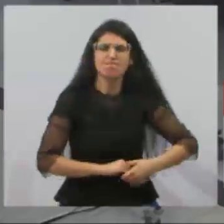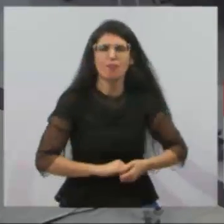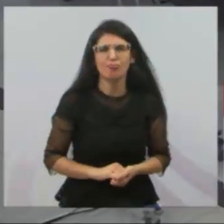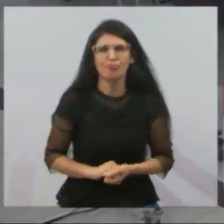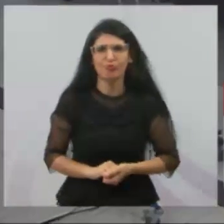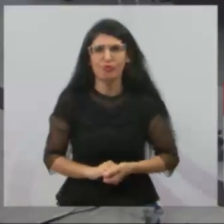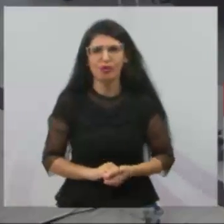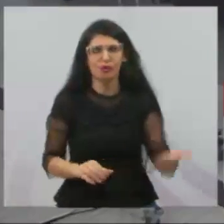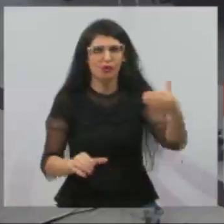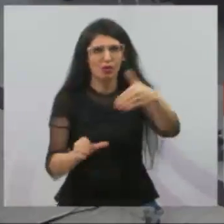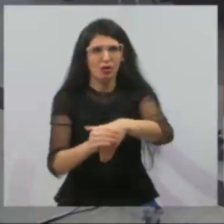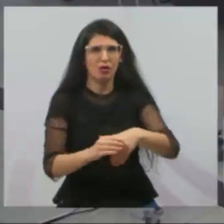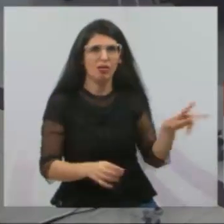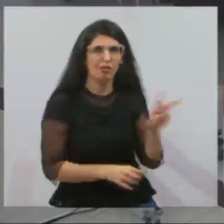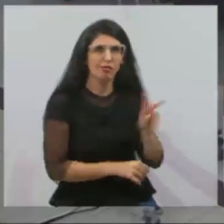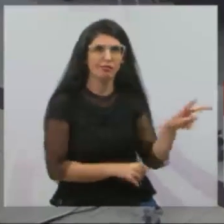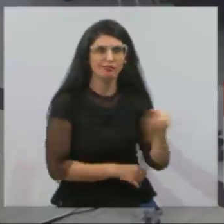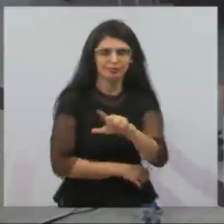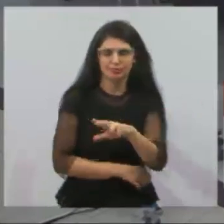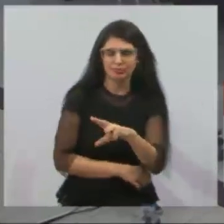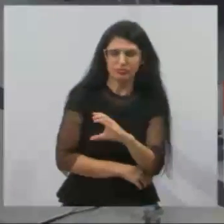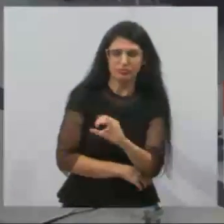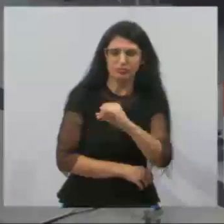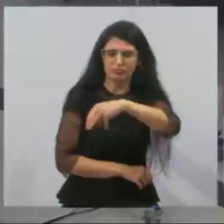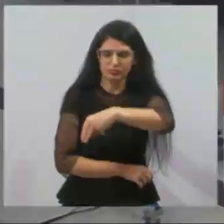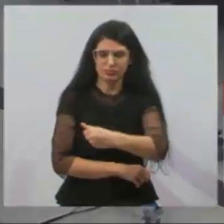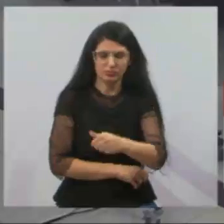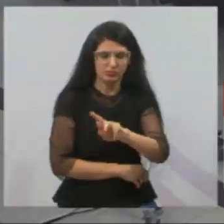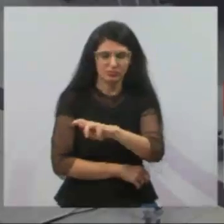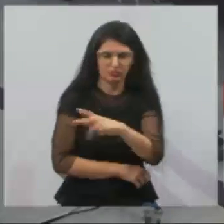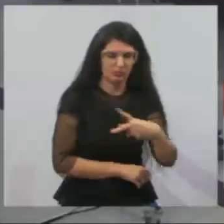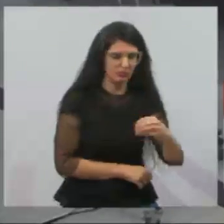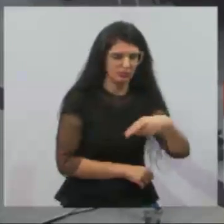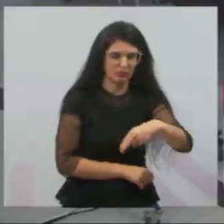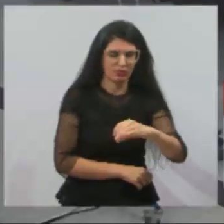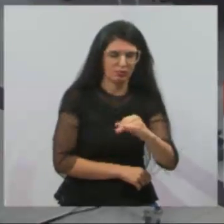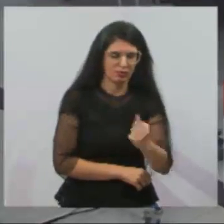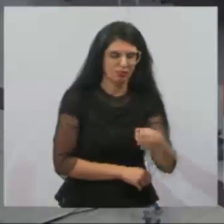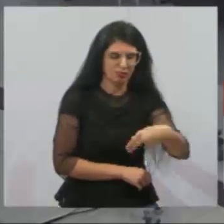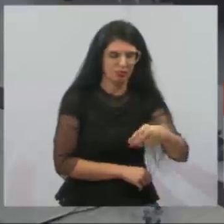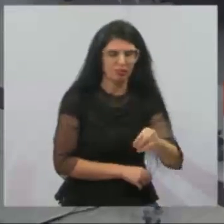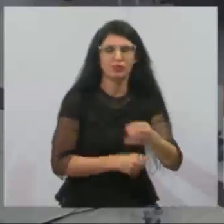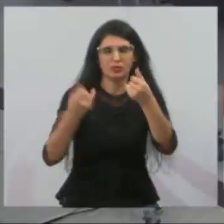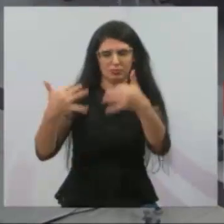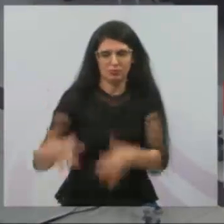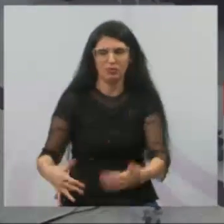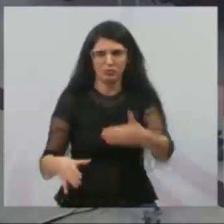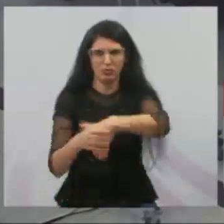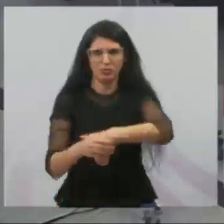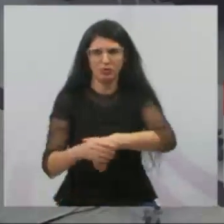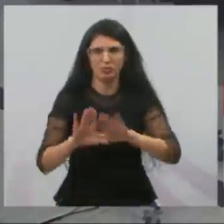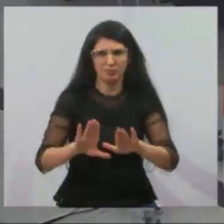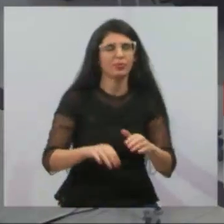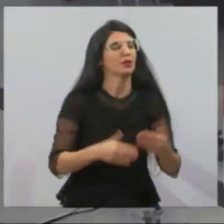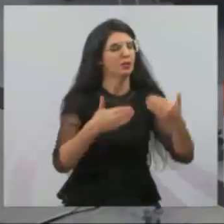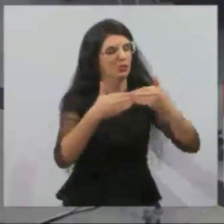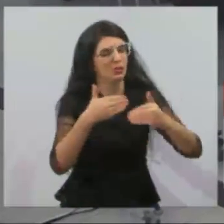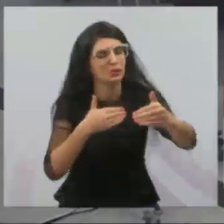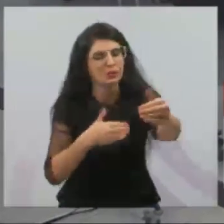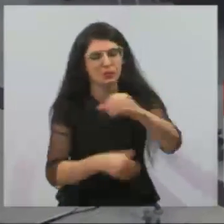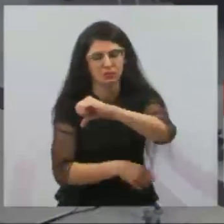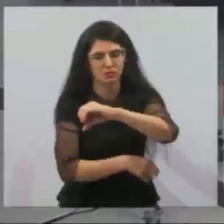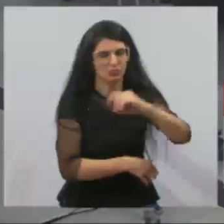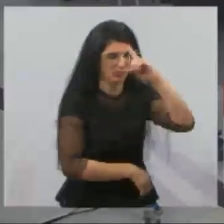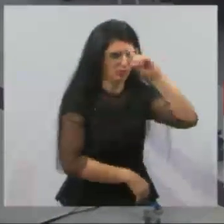Como vota a vereadora Lucimar Ponciano? Só justificando meu voto. Mesmo que comece a cobrar 90 dias,